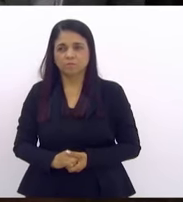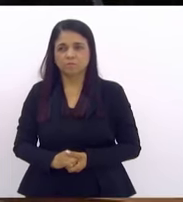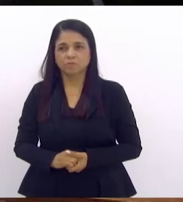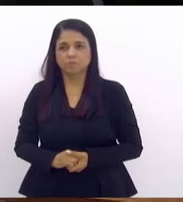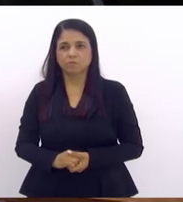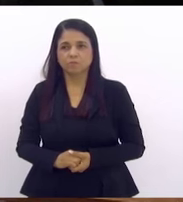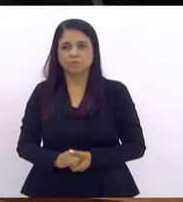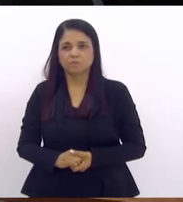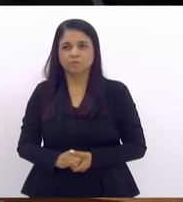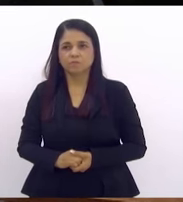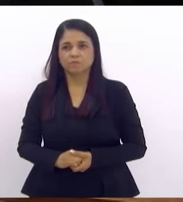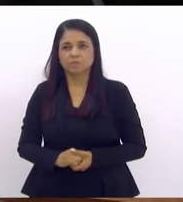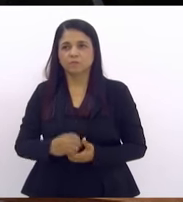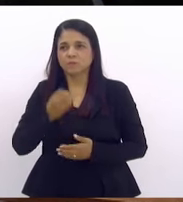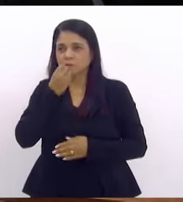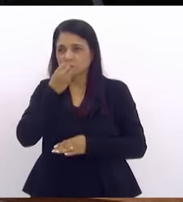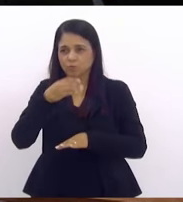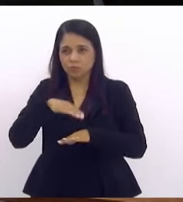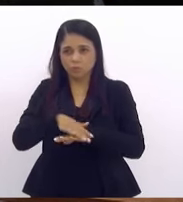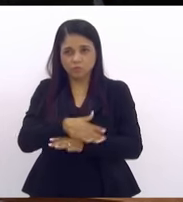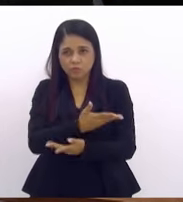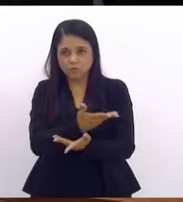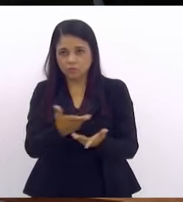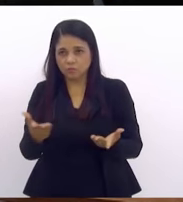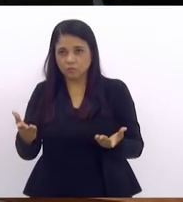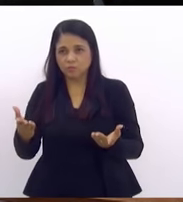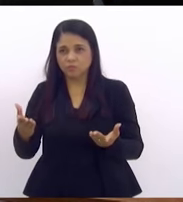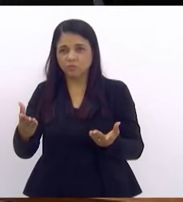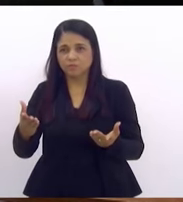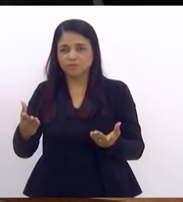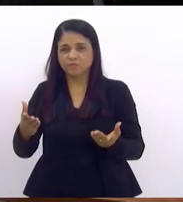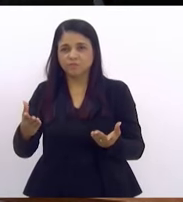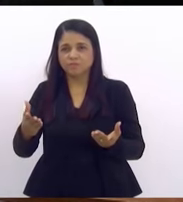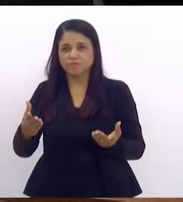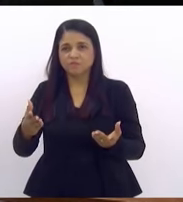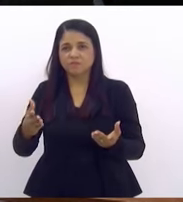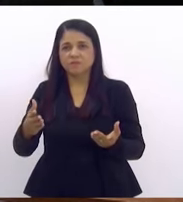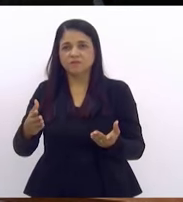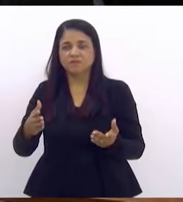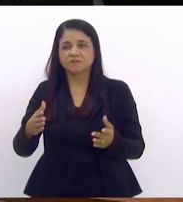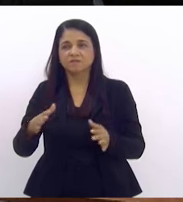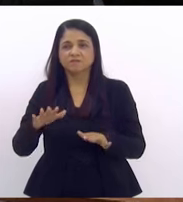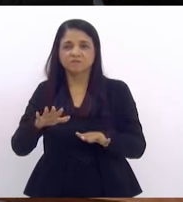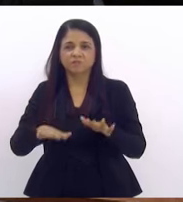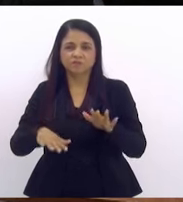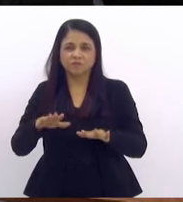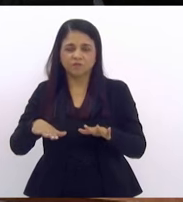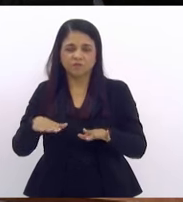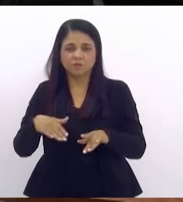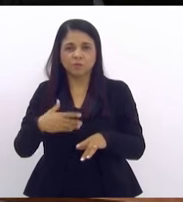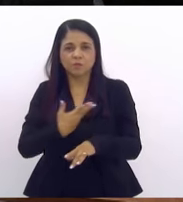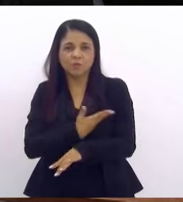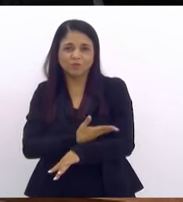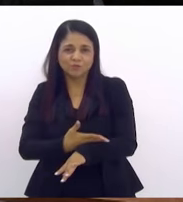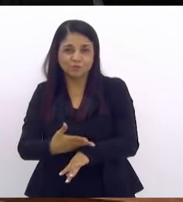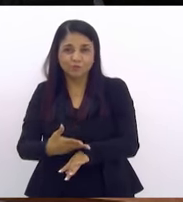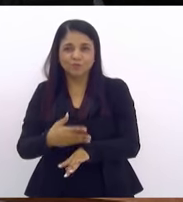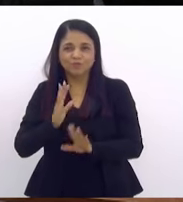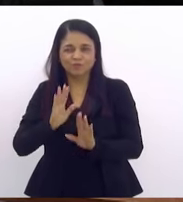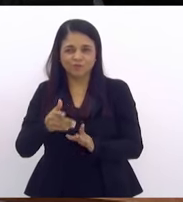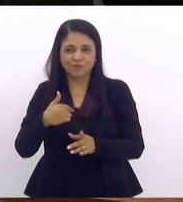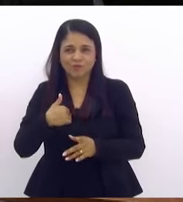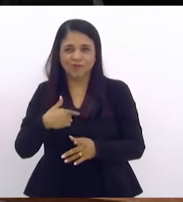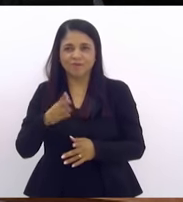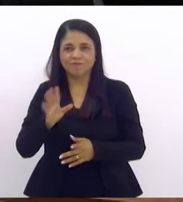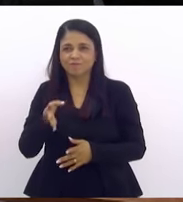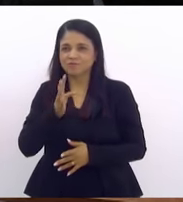Boa noite a todas Boa noite a todos talvez pelo hábito incessante e Dr Pedro Gomes vai entender isso dos